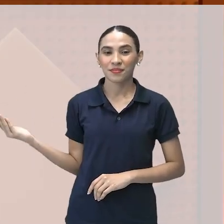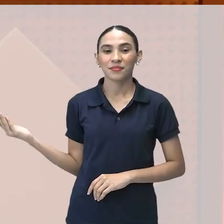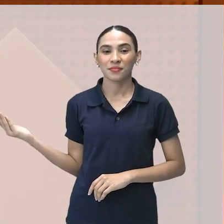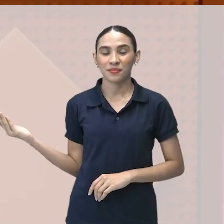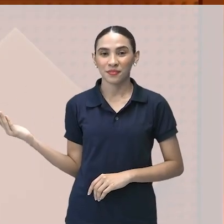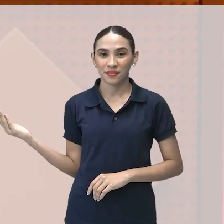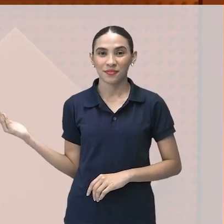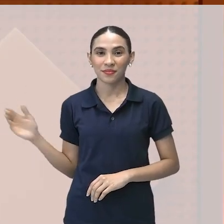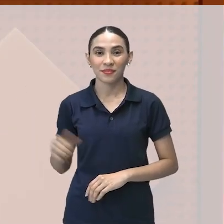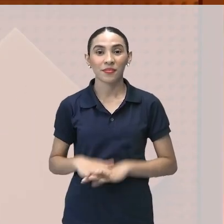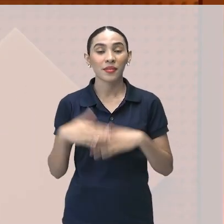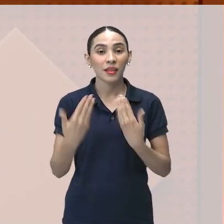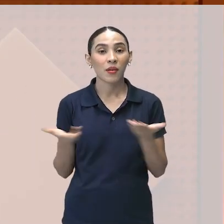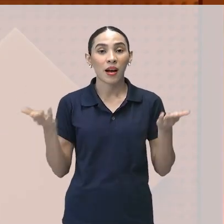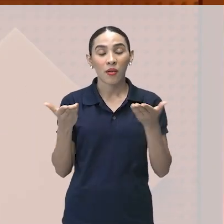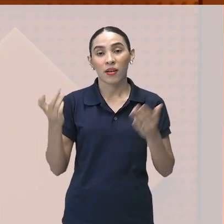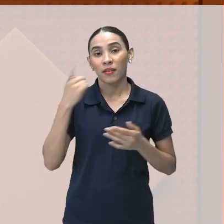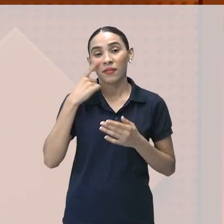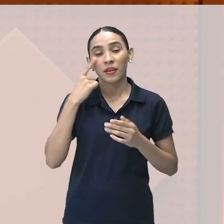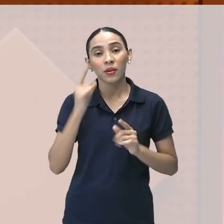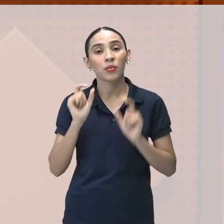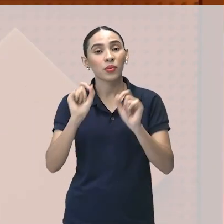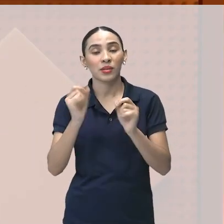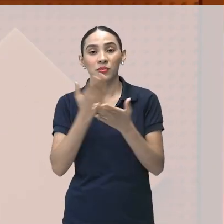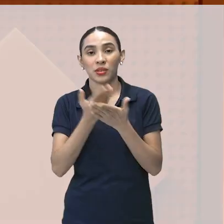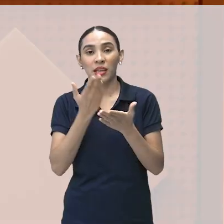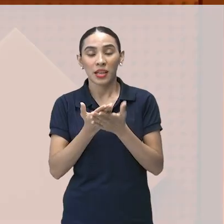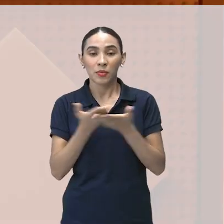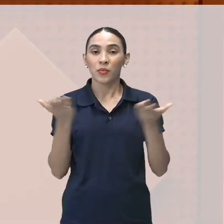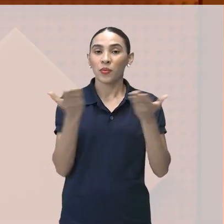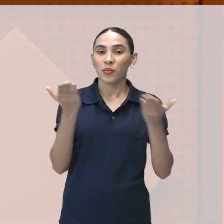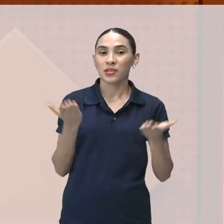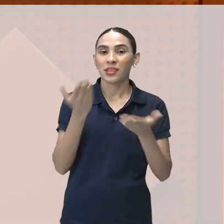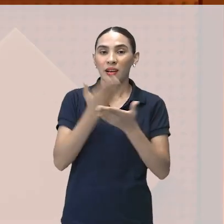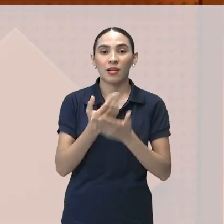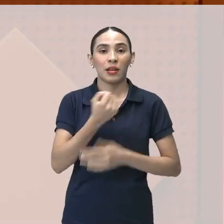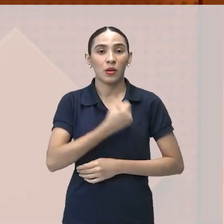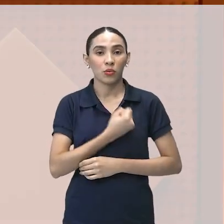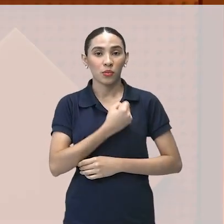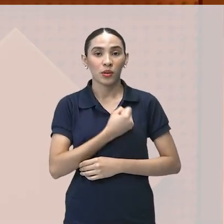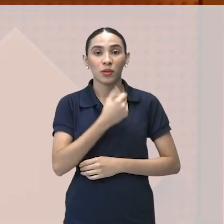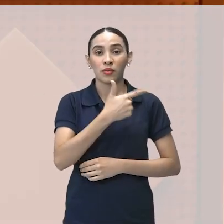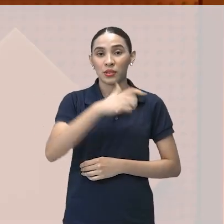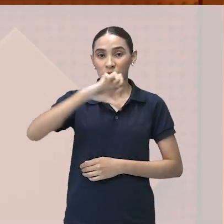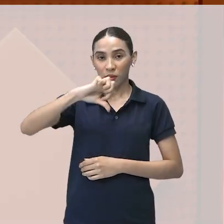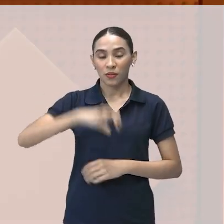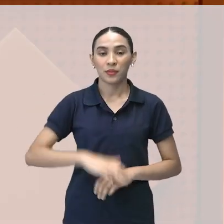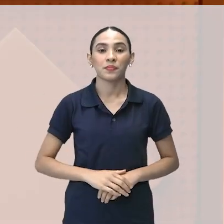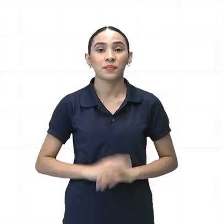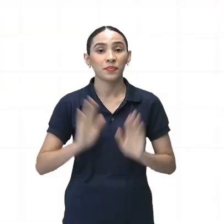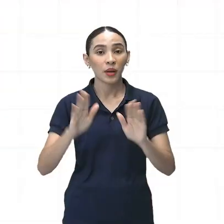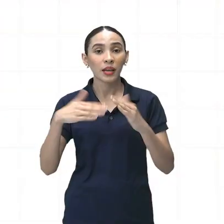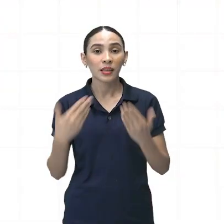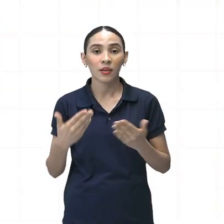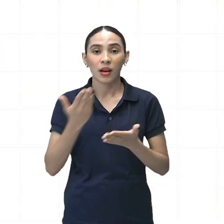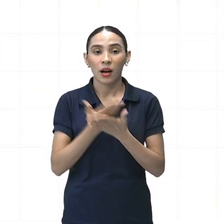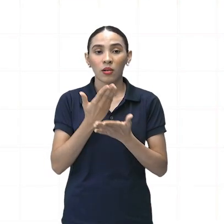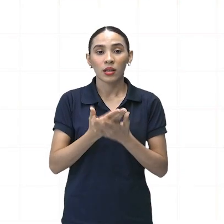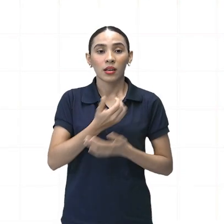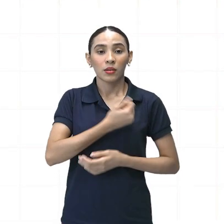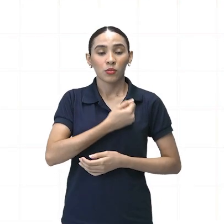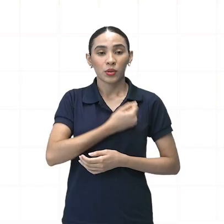Ludmila Dutra. Vamos agora verificar o que estudaremos na nossa aula 29. Gente, na nossa